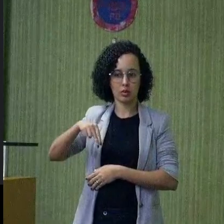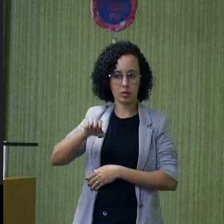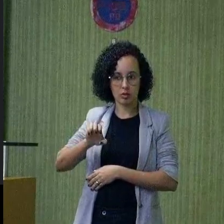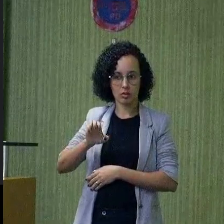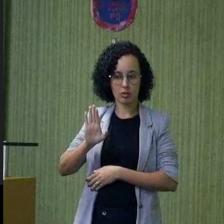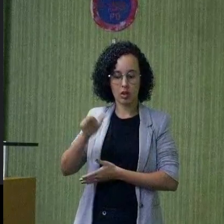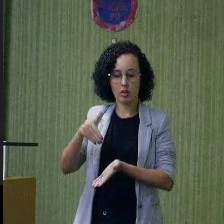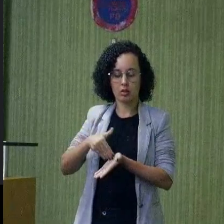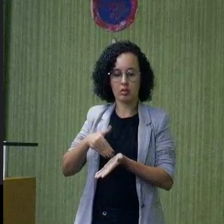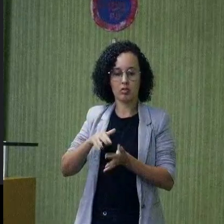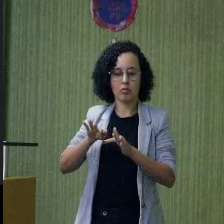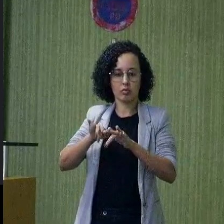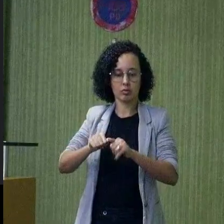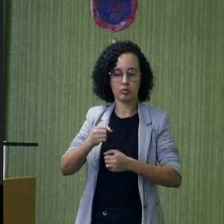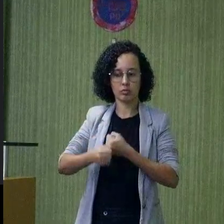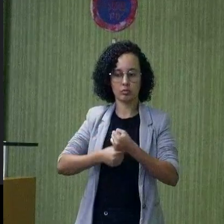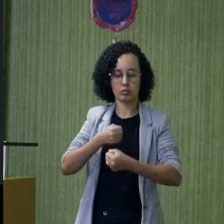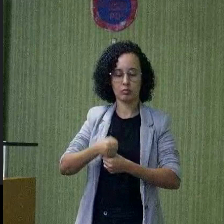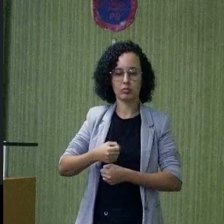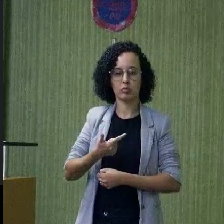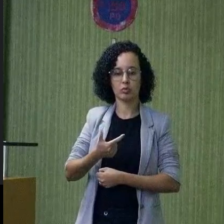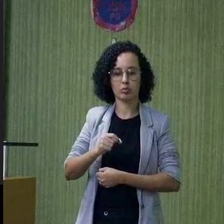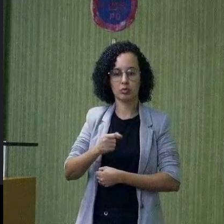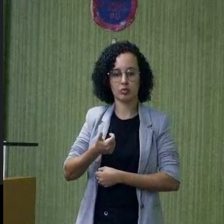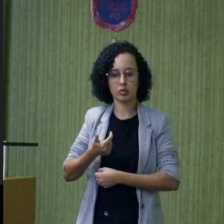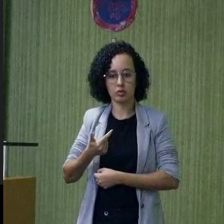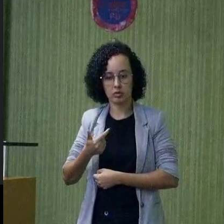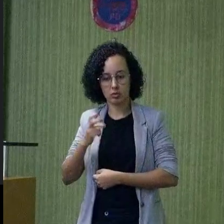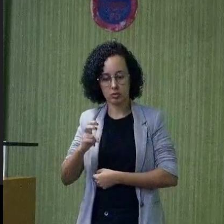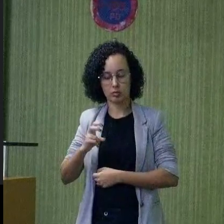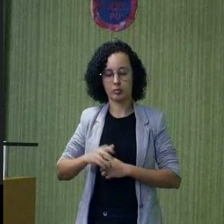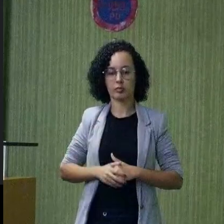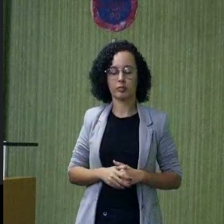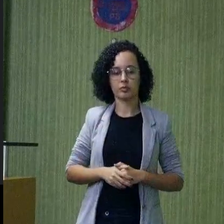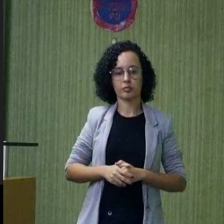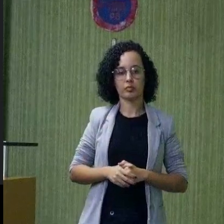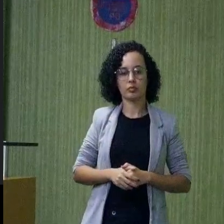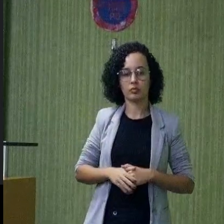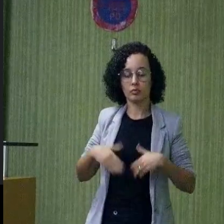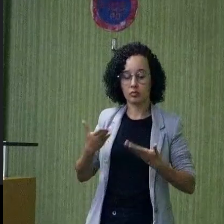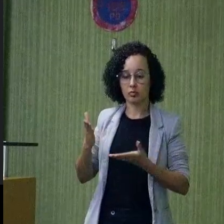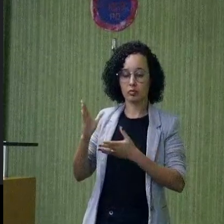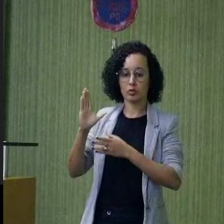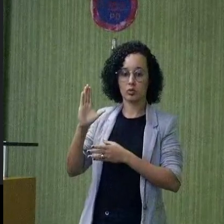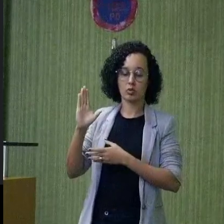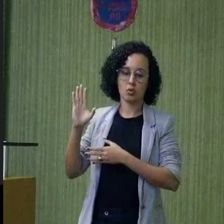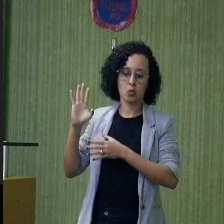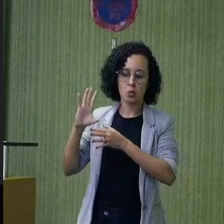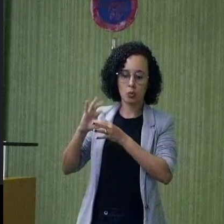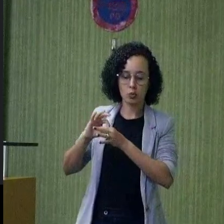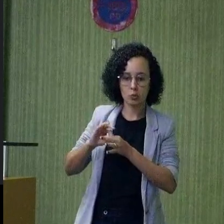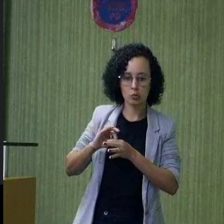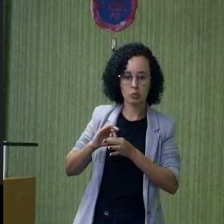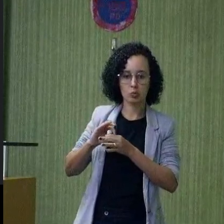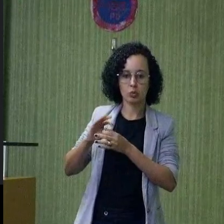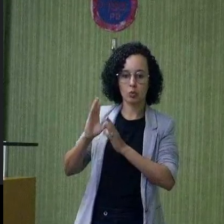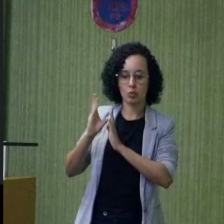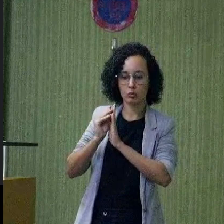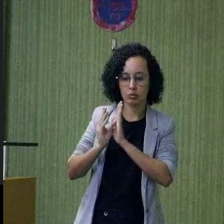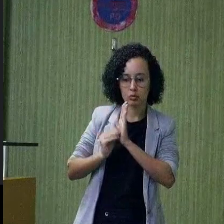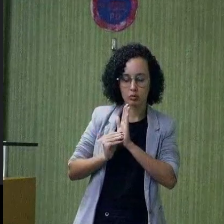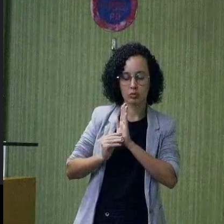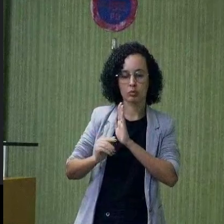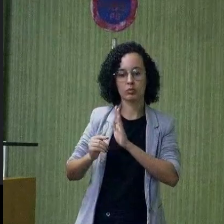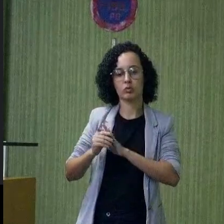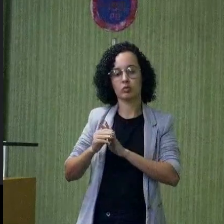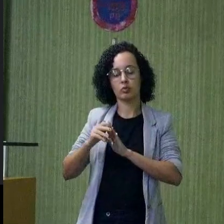2025 né Eh com relação ao conteúdo né o projeto de lei ele tem o seu corpo né e o seu